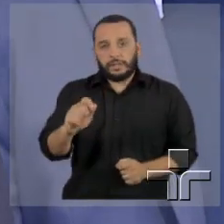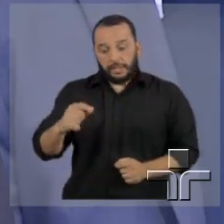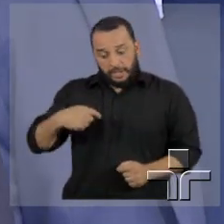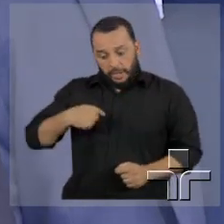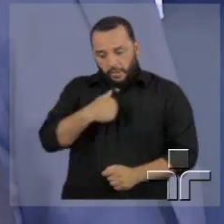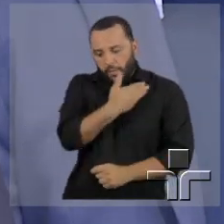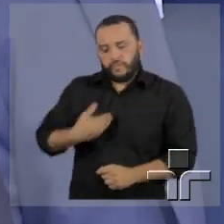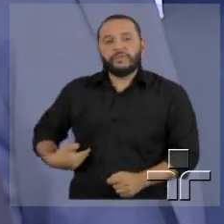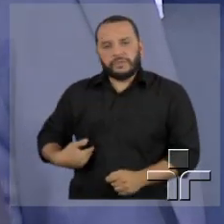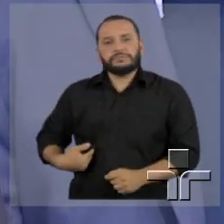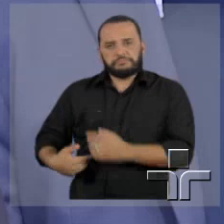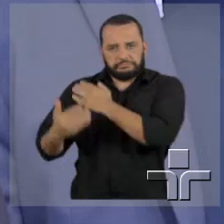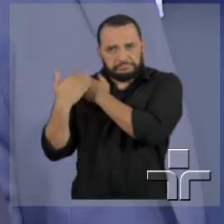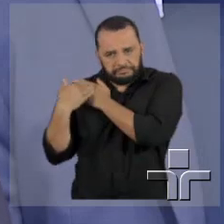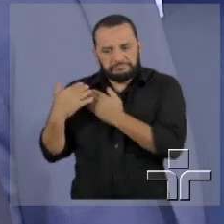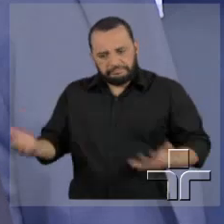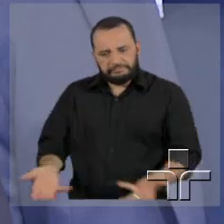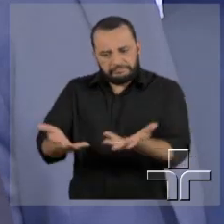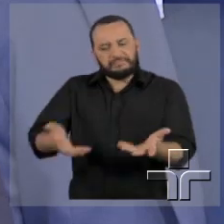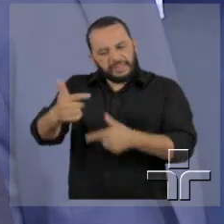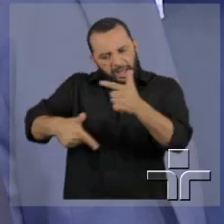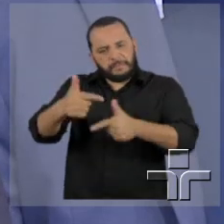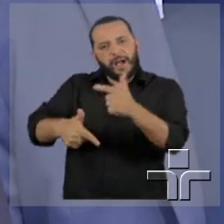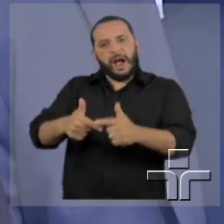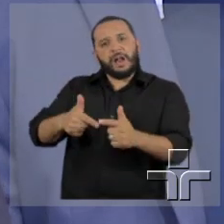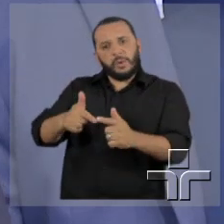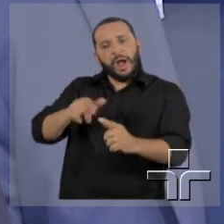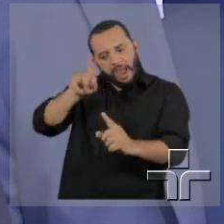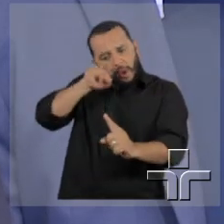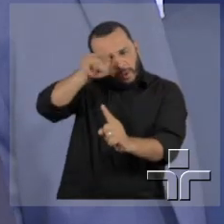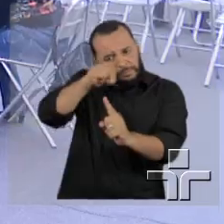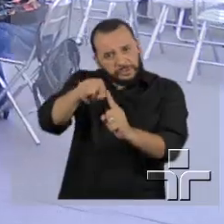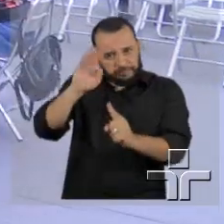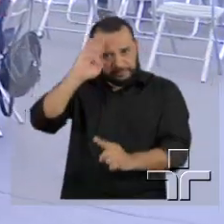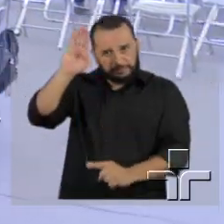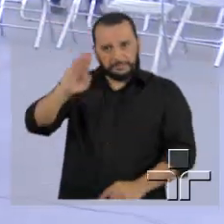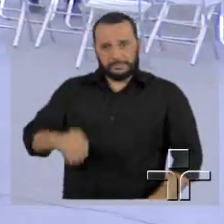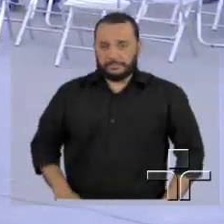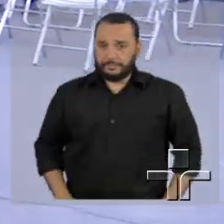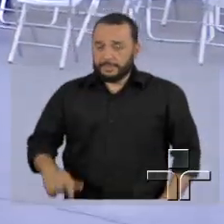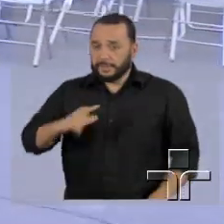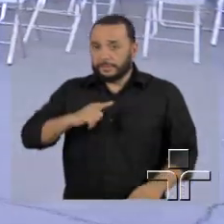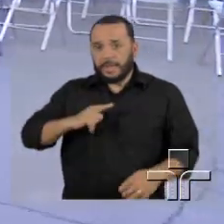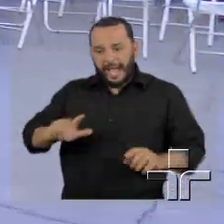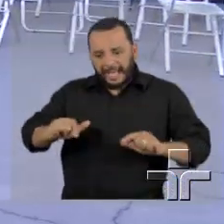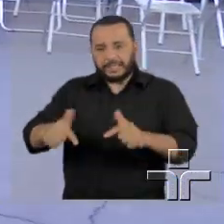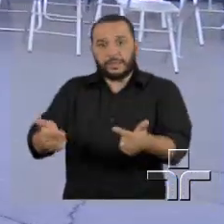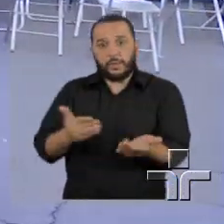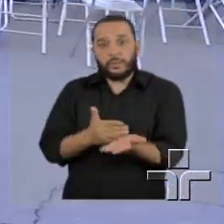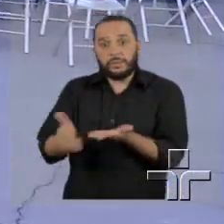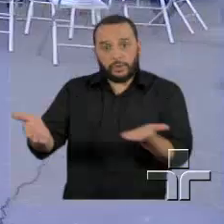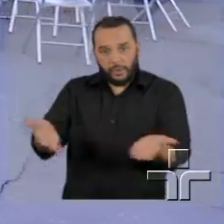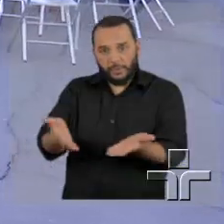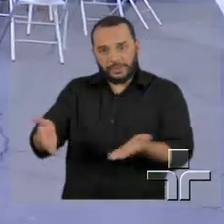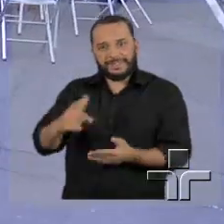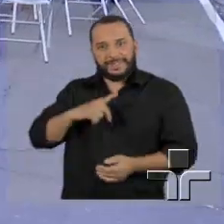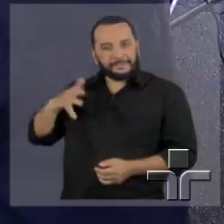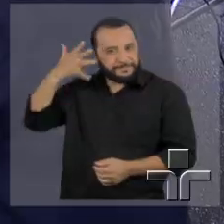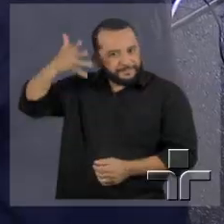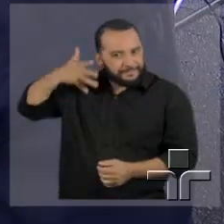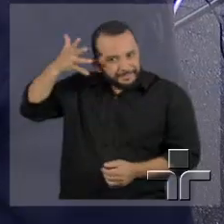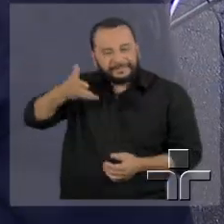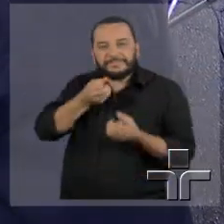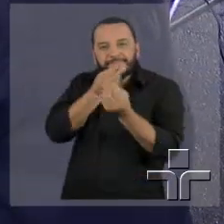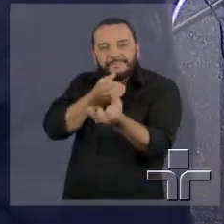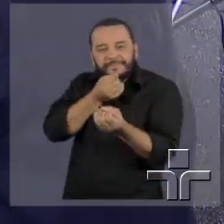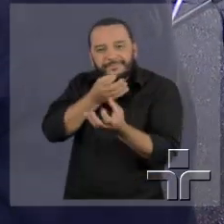governo que elegeu empregabilidade como uma das suas prioridades. As ações começaram hoje com um mutirão de palestras e informações